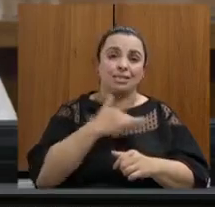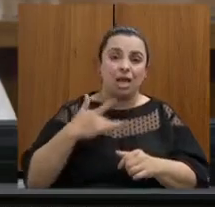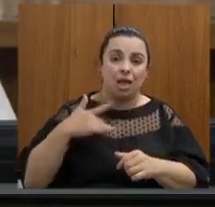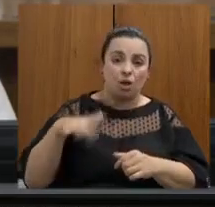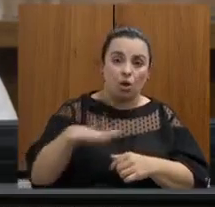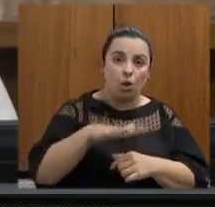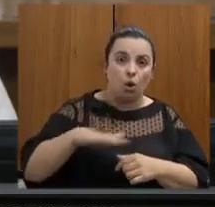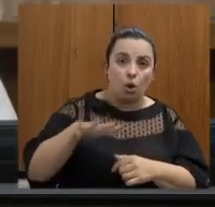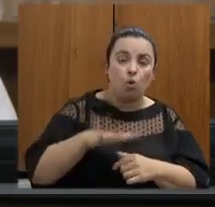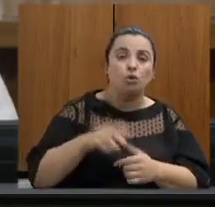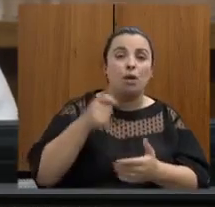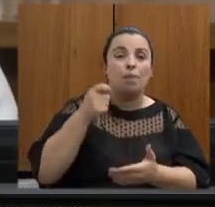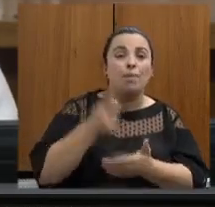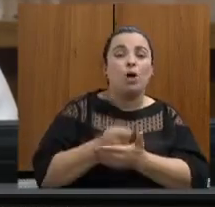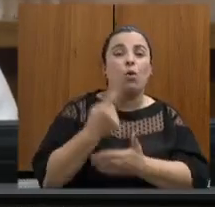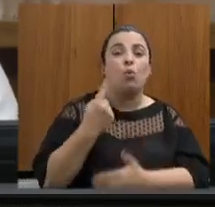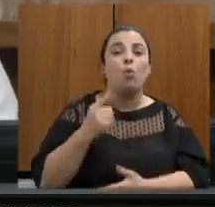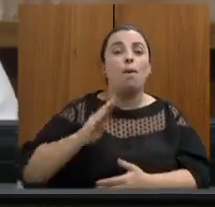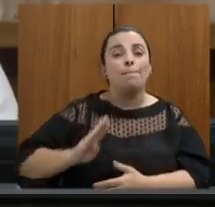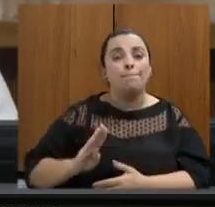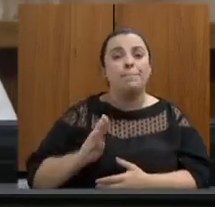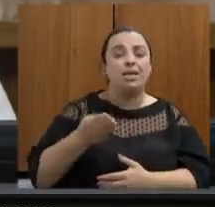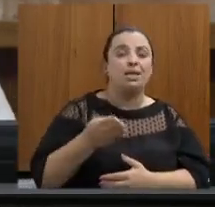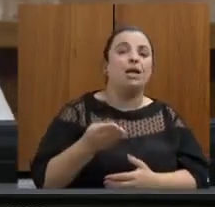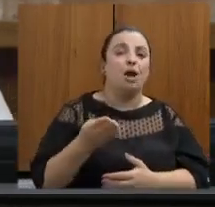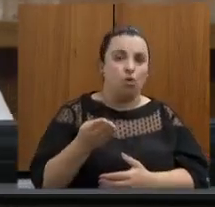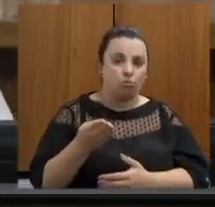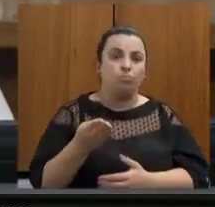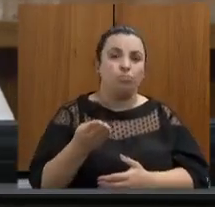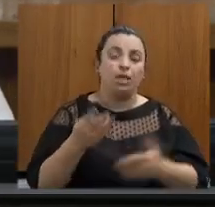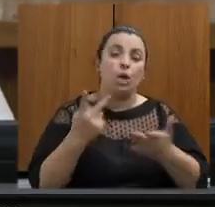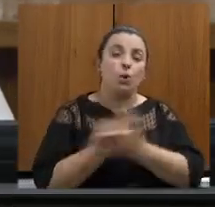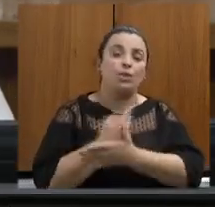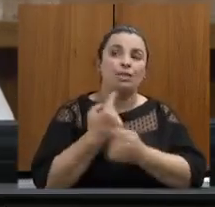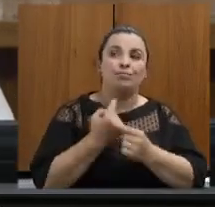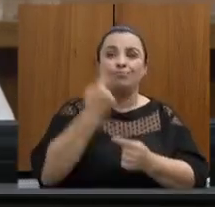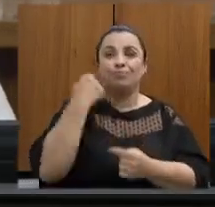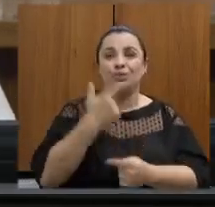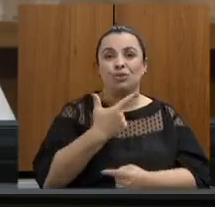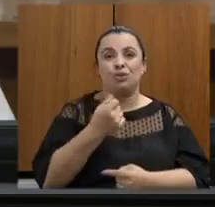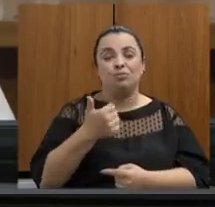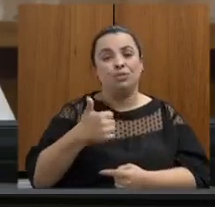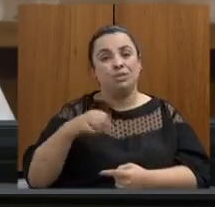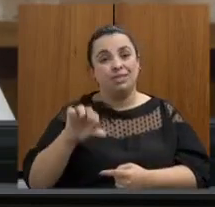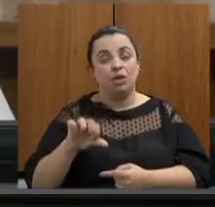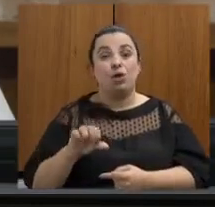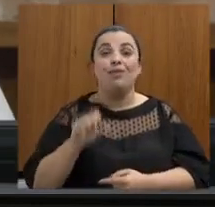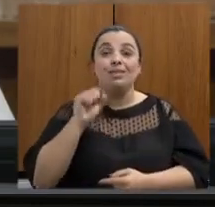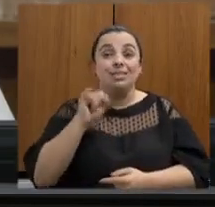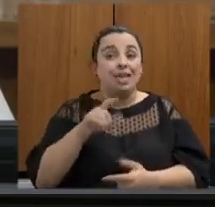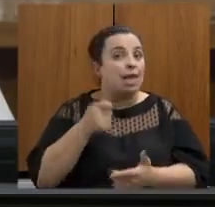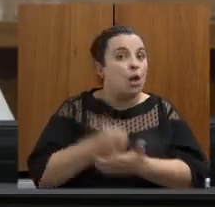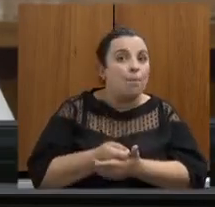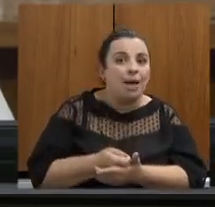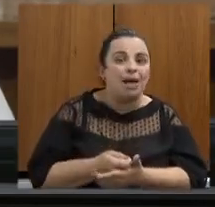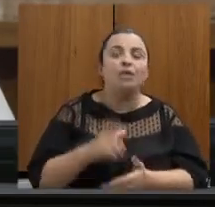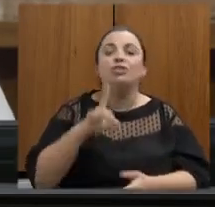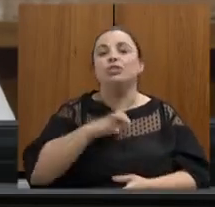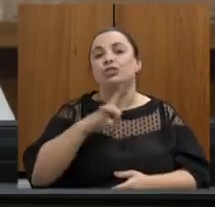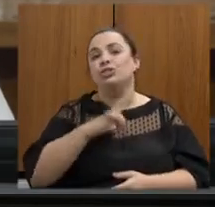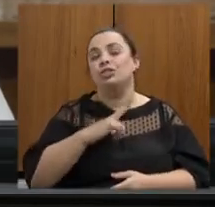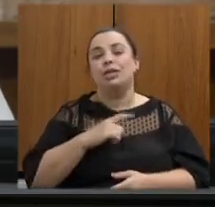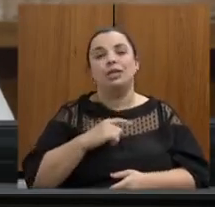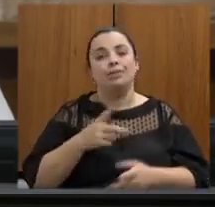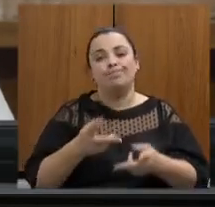pagamentos de impérios Nem só pagamento feitos no ano de 2019 sem os quais caso não houvessem sido feito haveria a